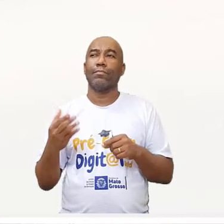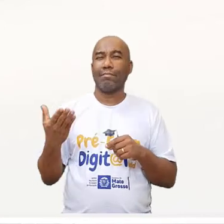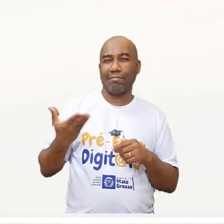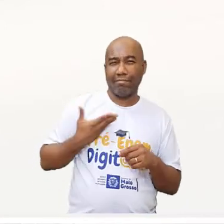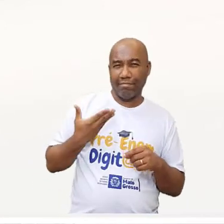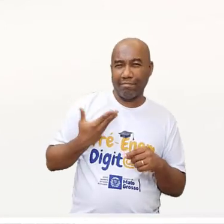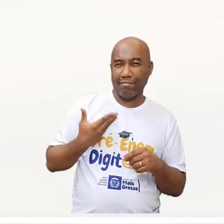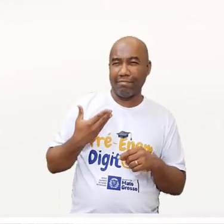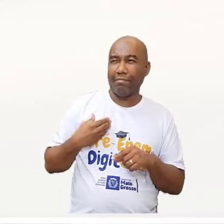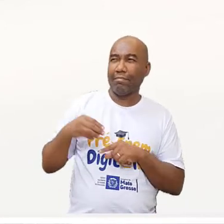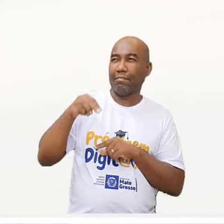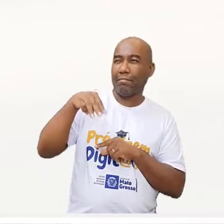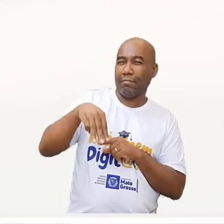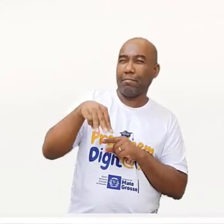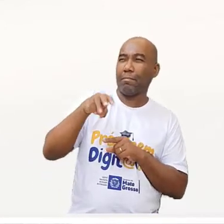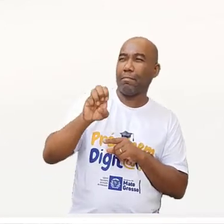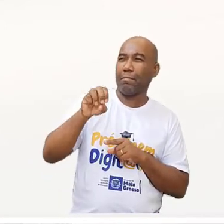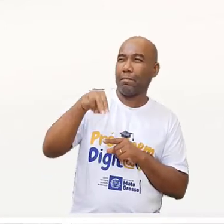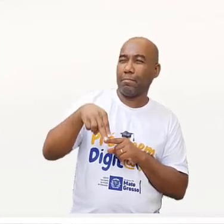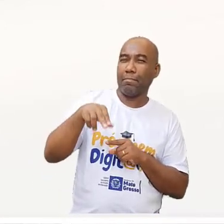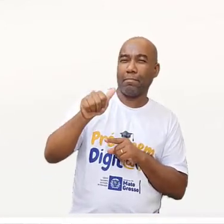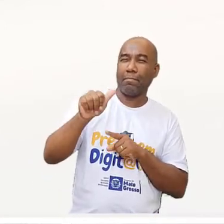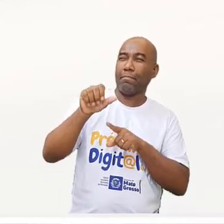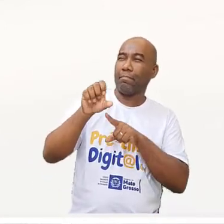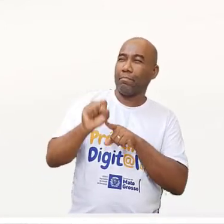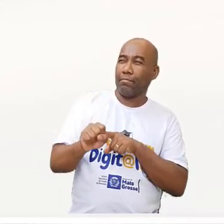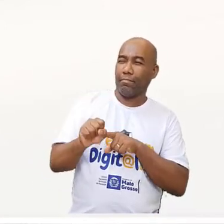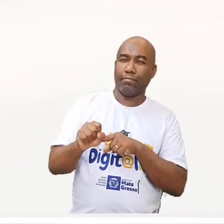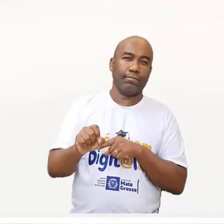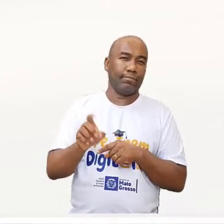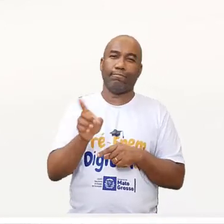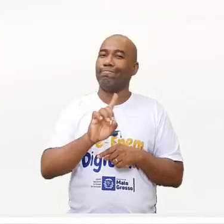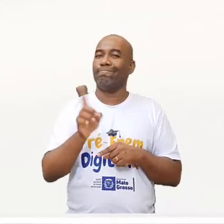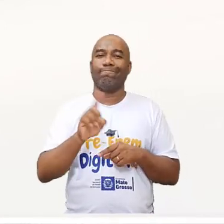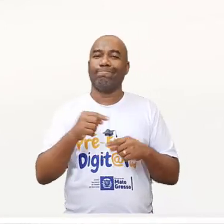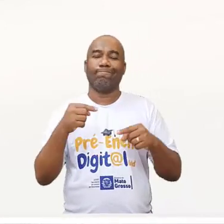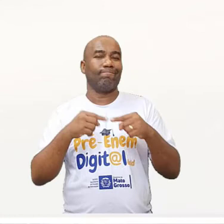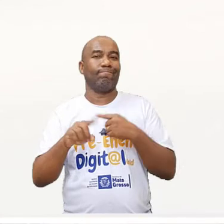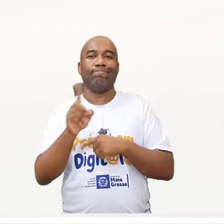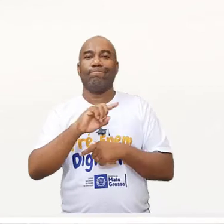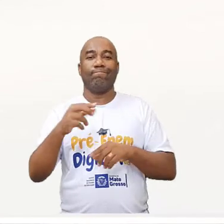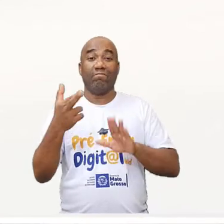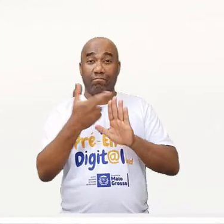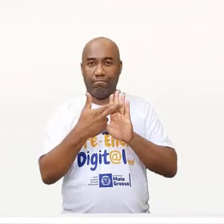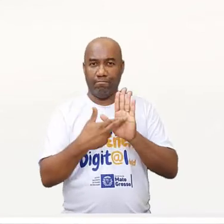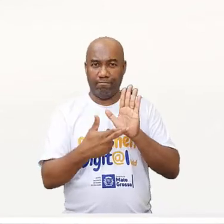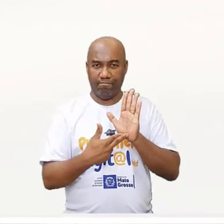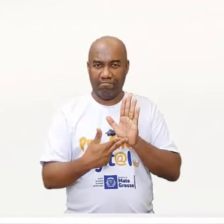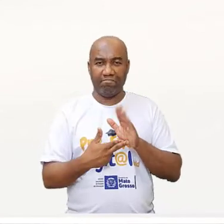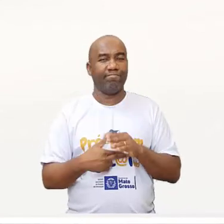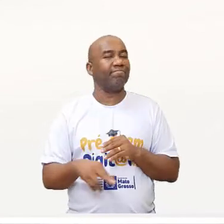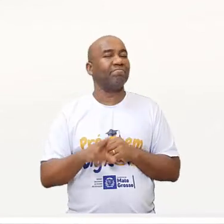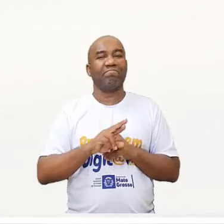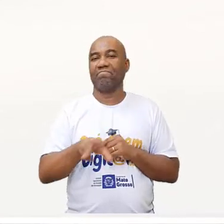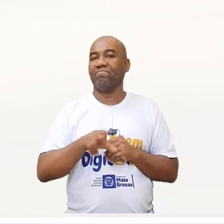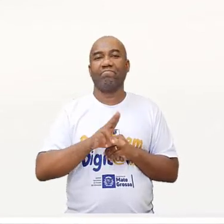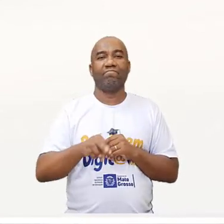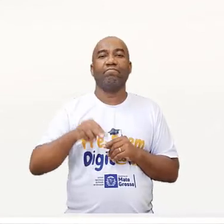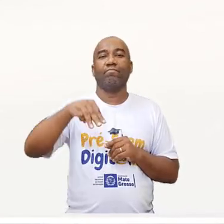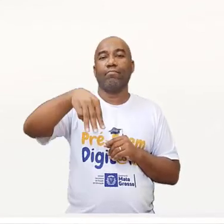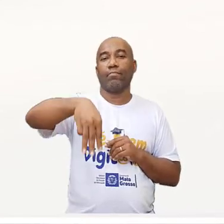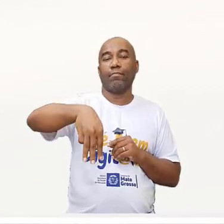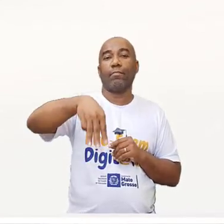menas. É coloquial, mas no português padrão não